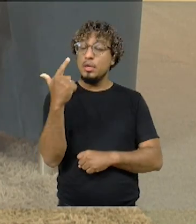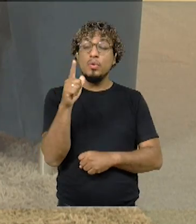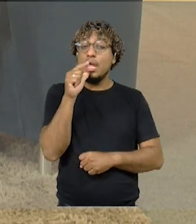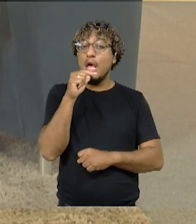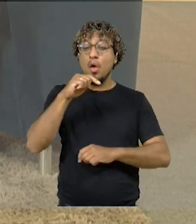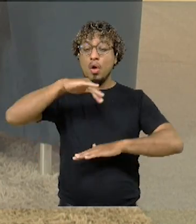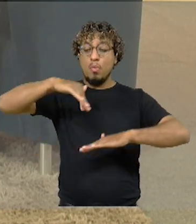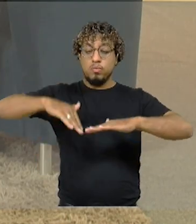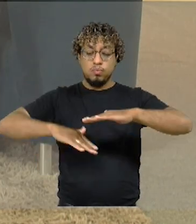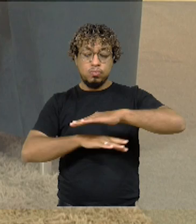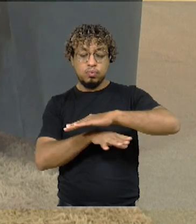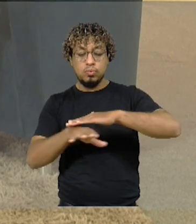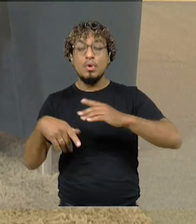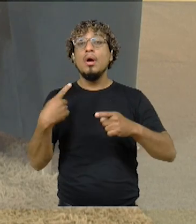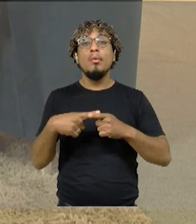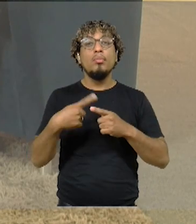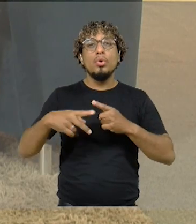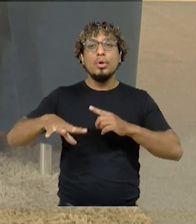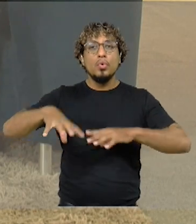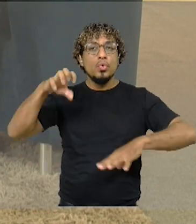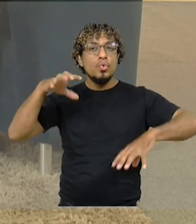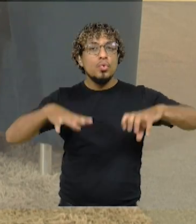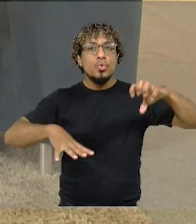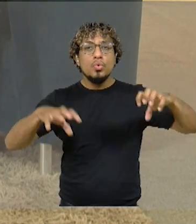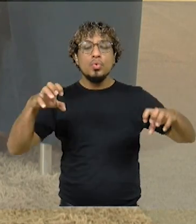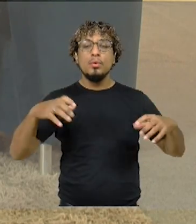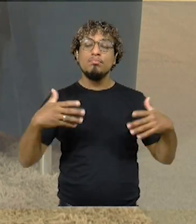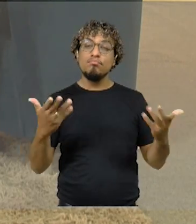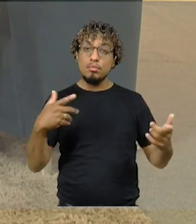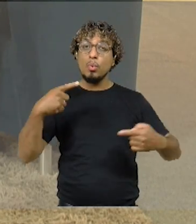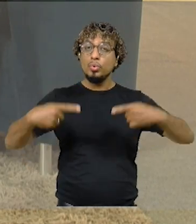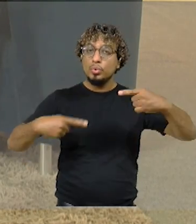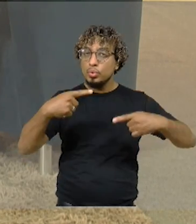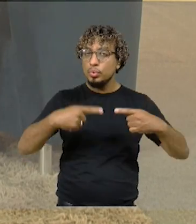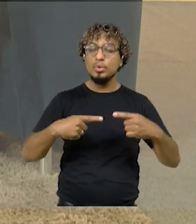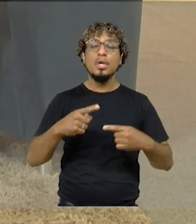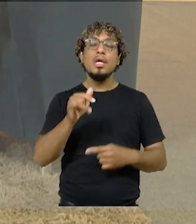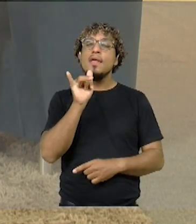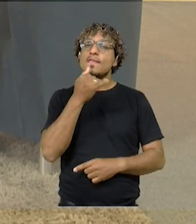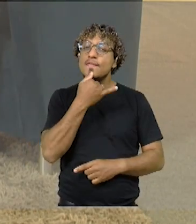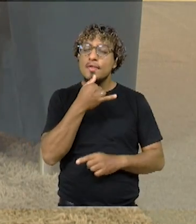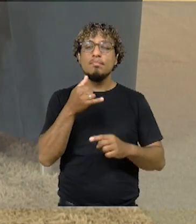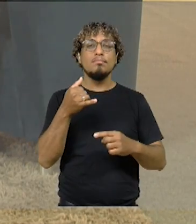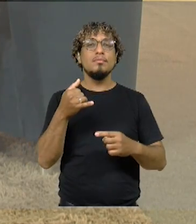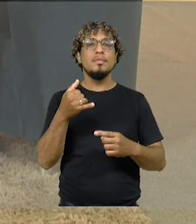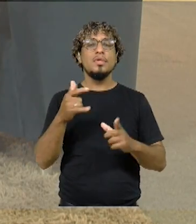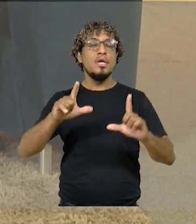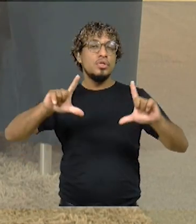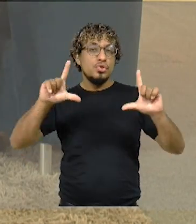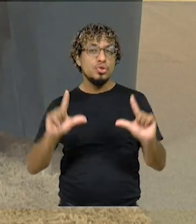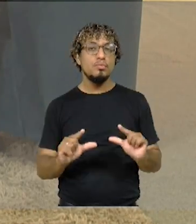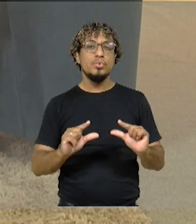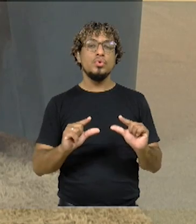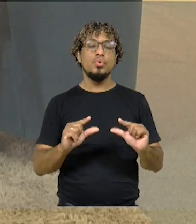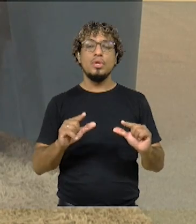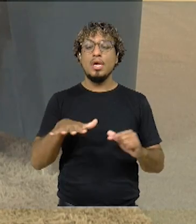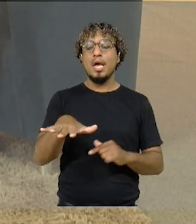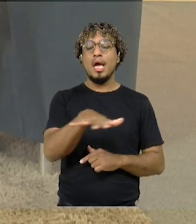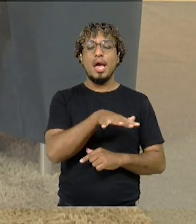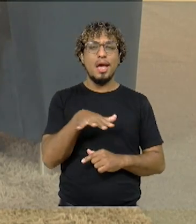um processo de reciclagem, inclusive com indústria de transformação de reciclagem, isso que a gente defende em relação à limpeza